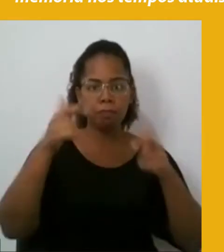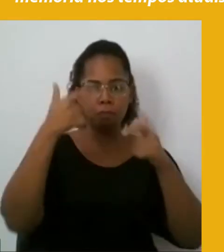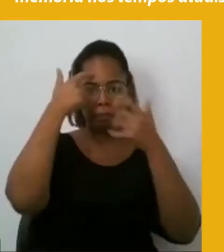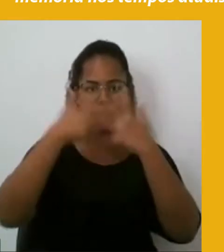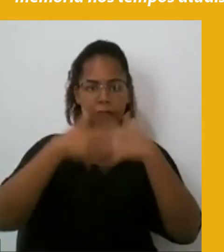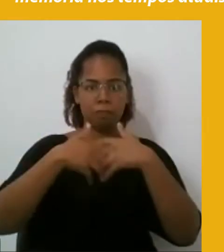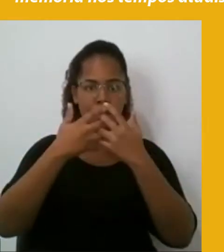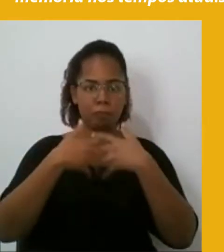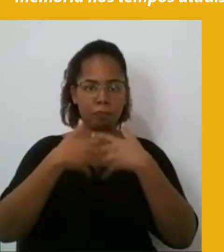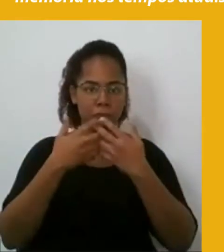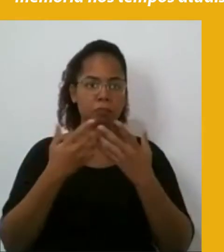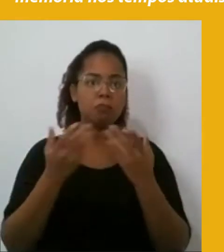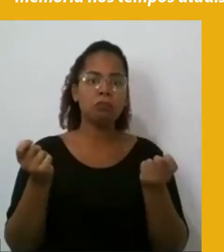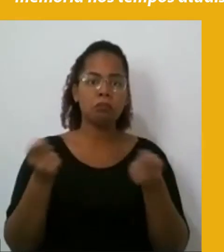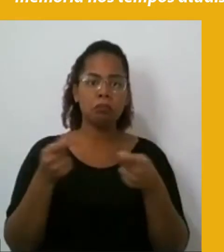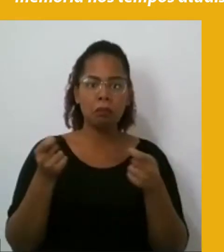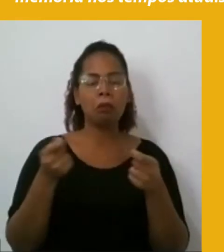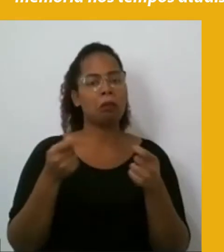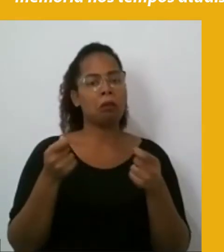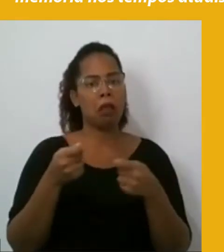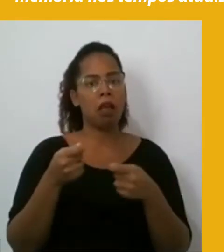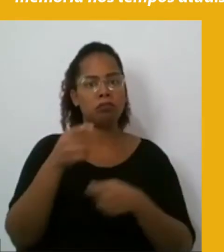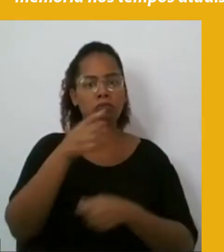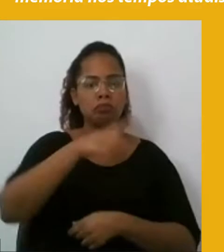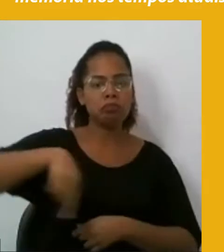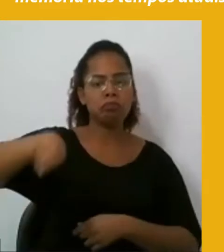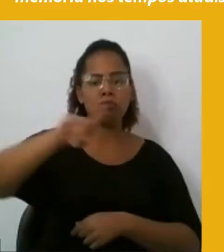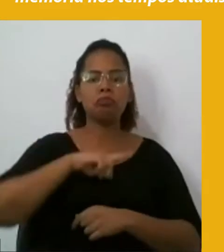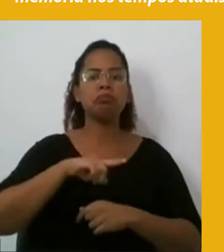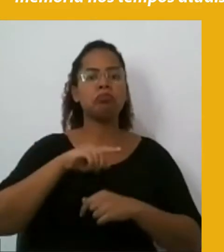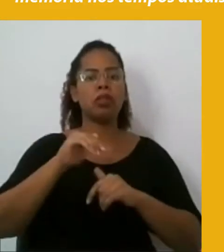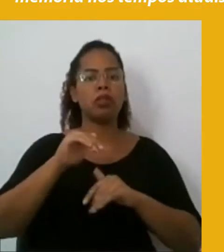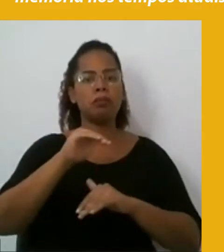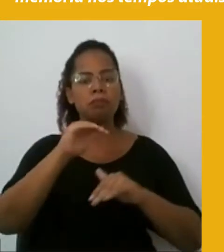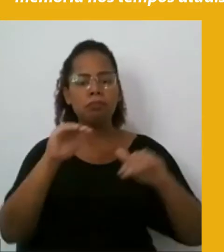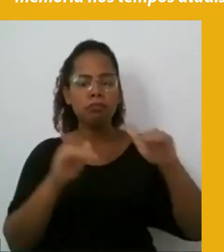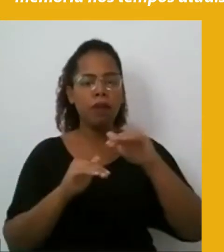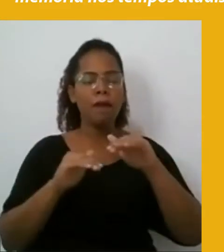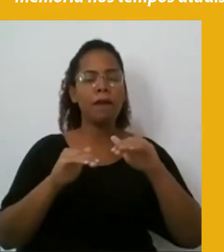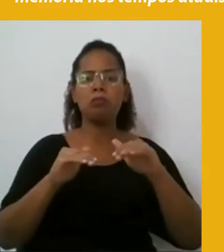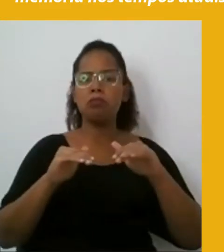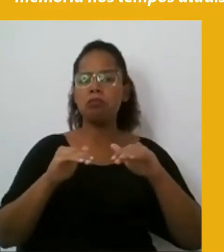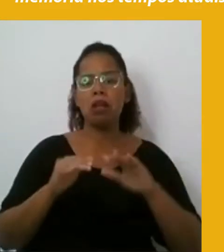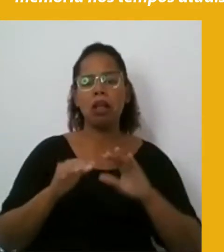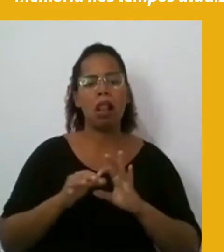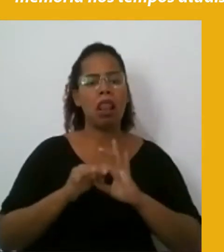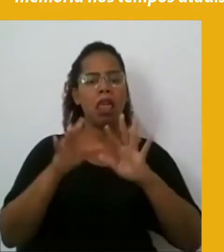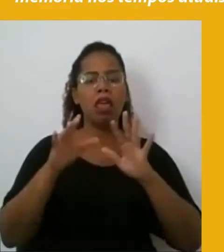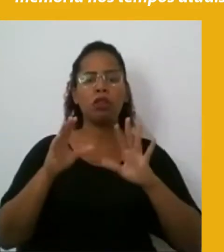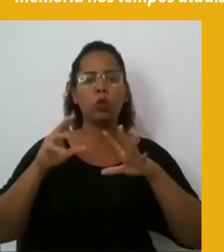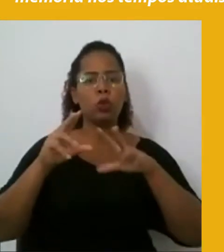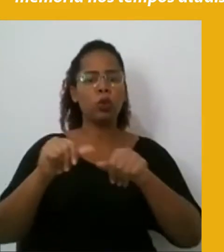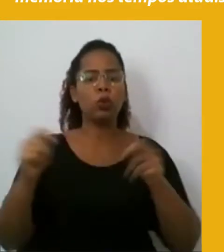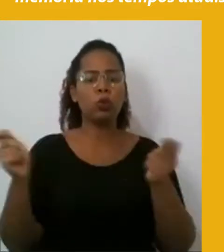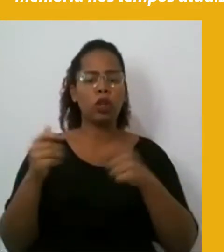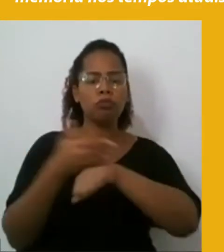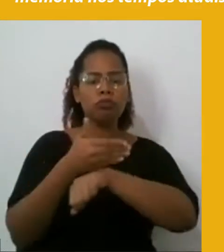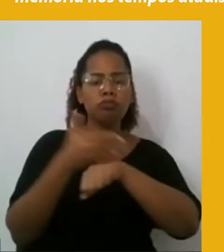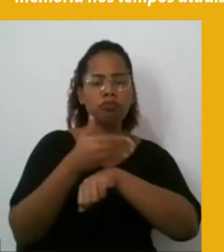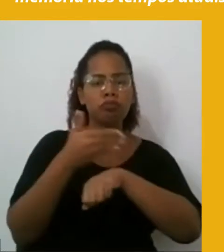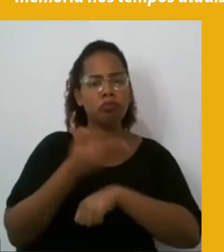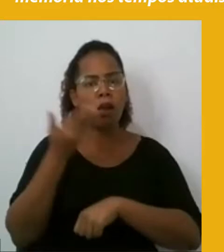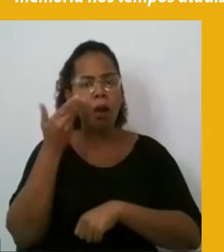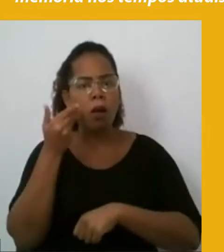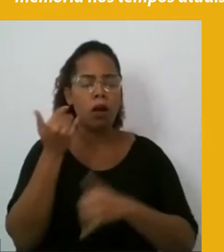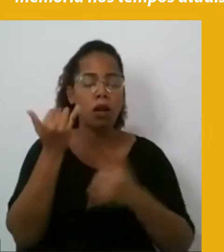entrar em contato com públicos muito diferentes. Mas eu acho que através dessa estruturação do Estado e da sua relação com empresas que